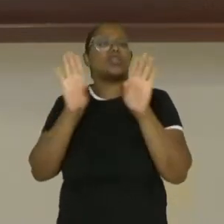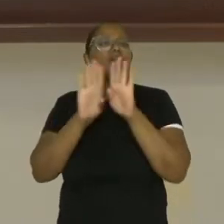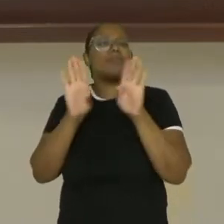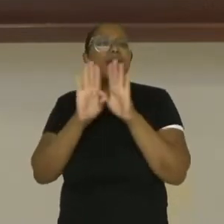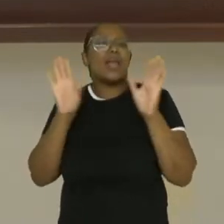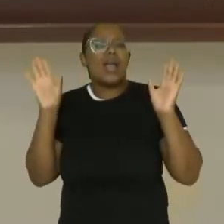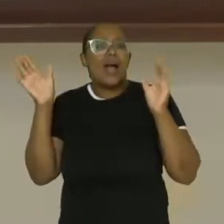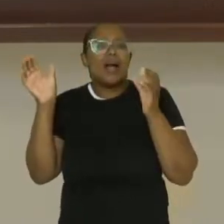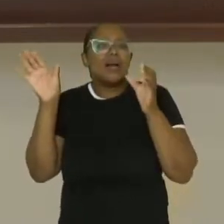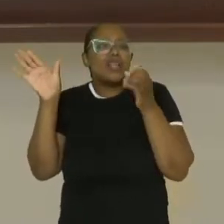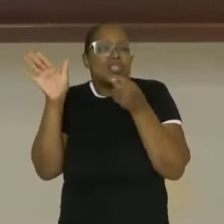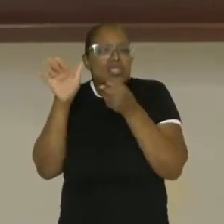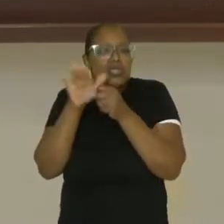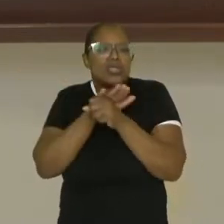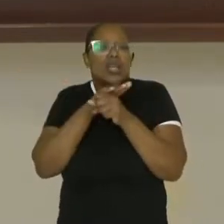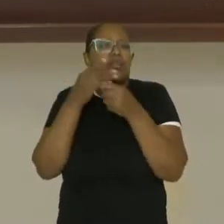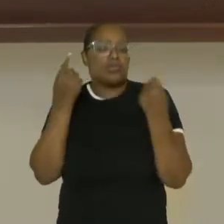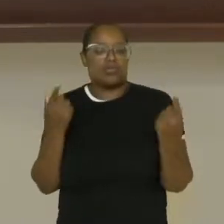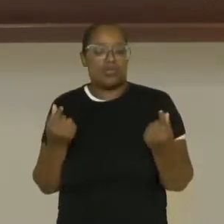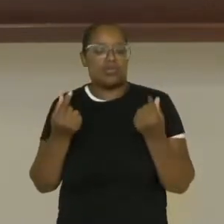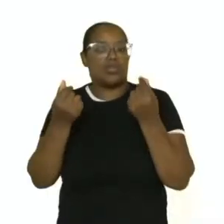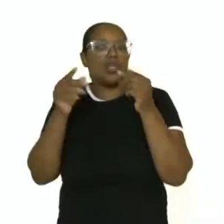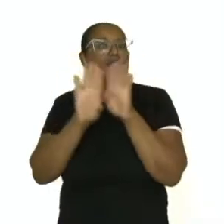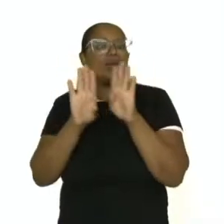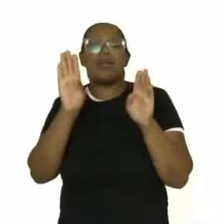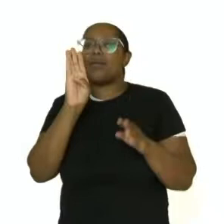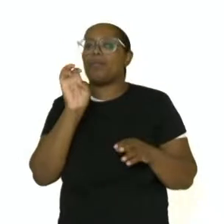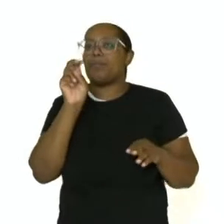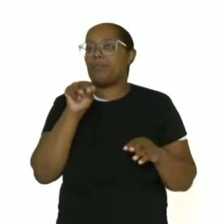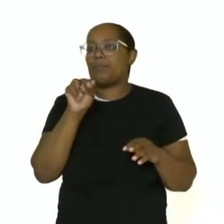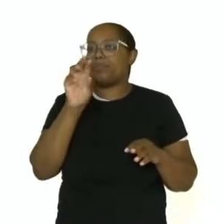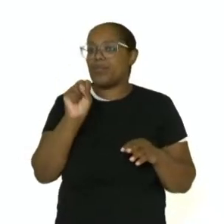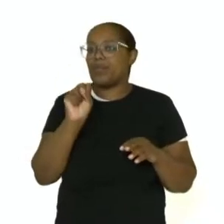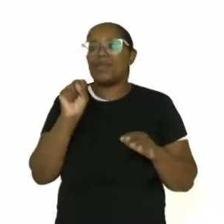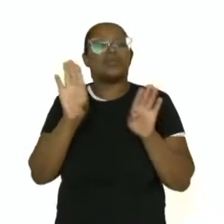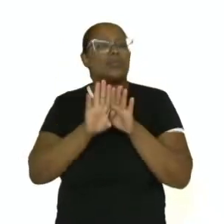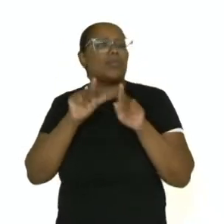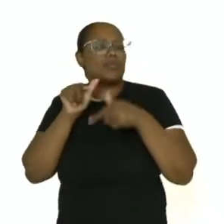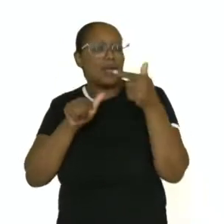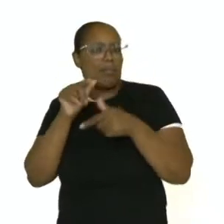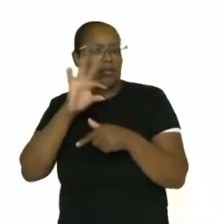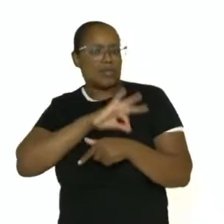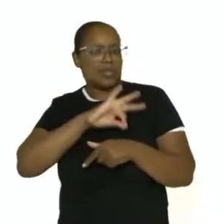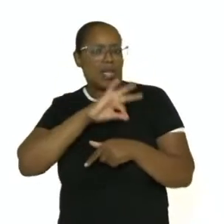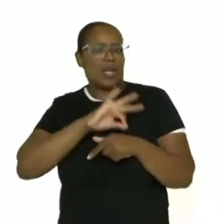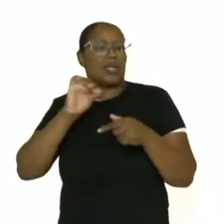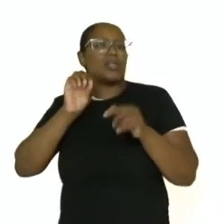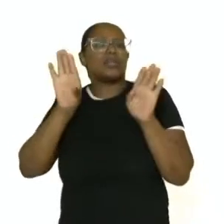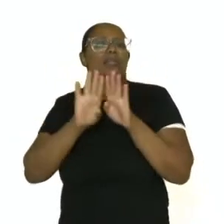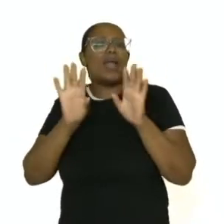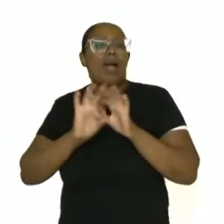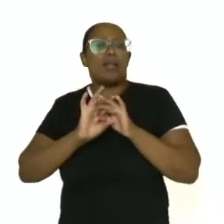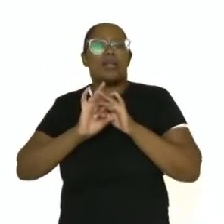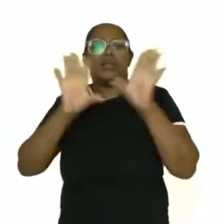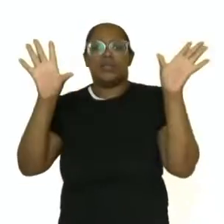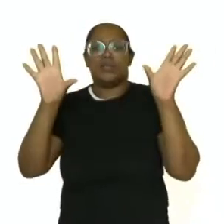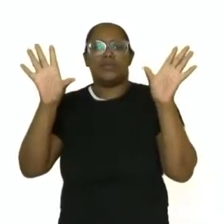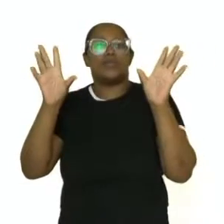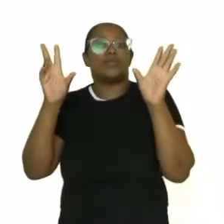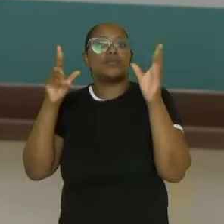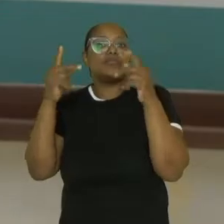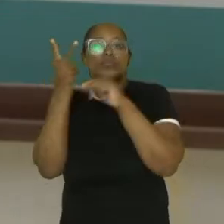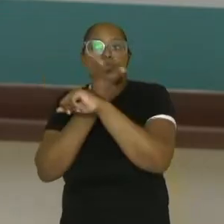do capital, que pode ser em formato de dinheiro ou bens, o trabalho assalariado e a livre concorrência junto com a oferta e a